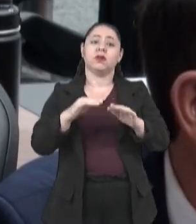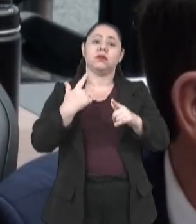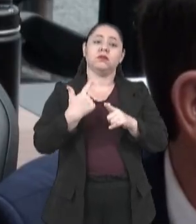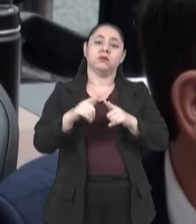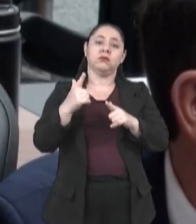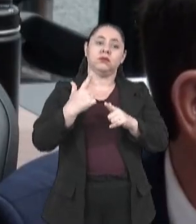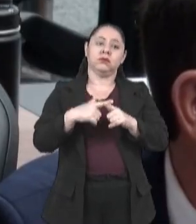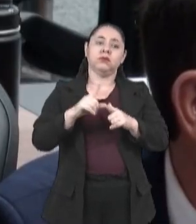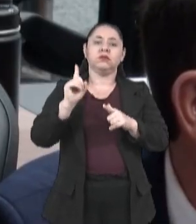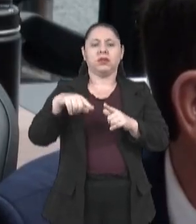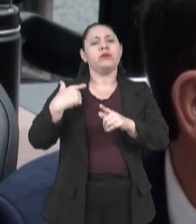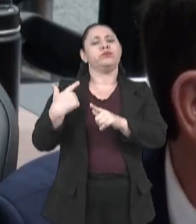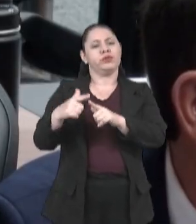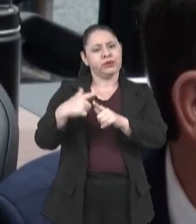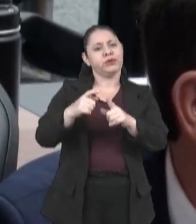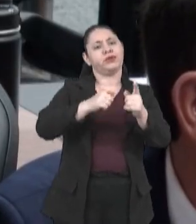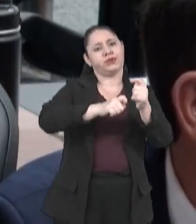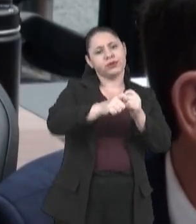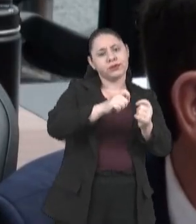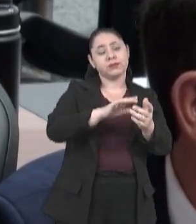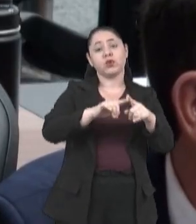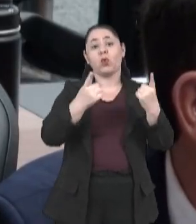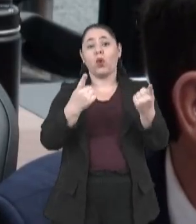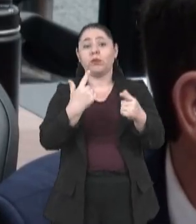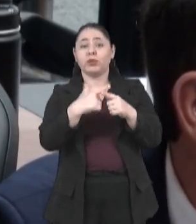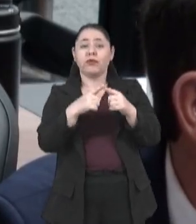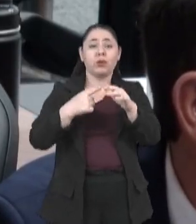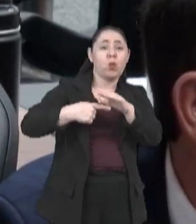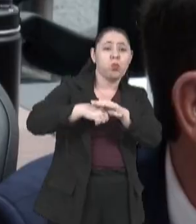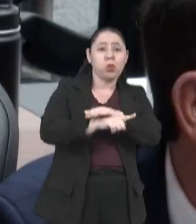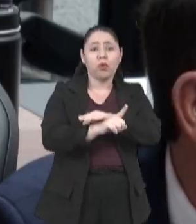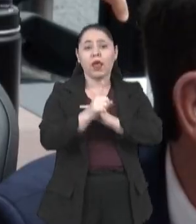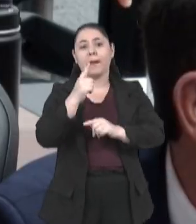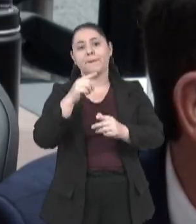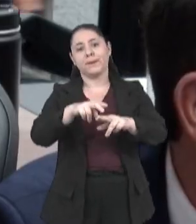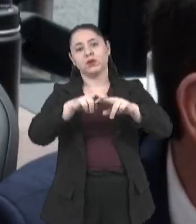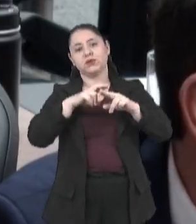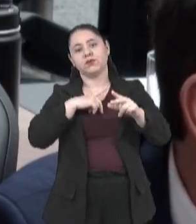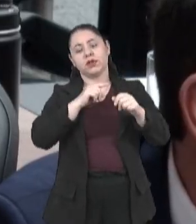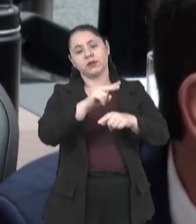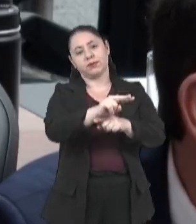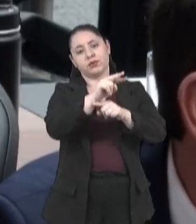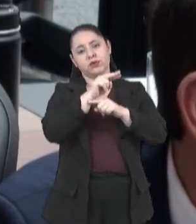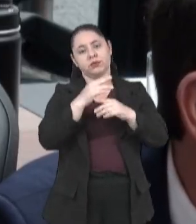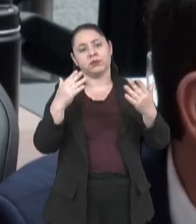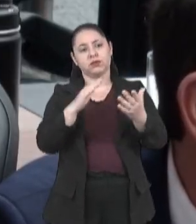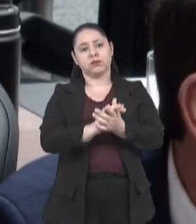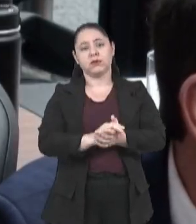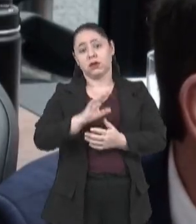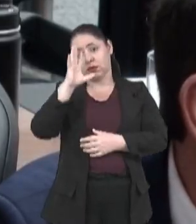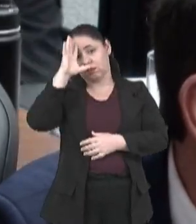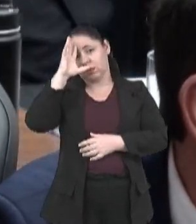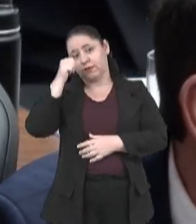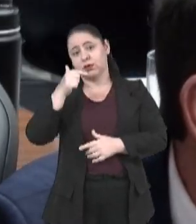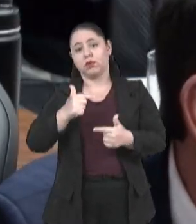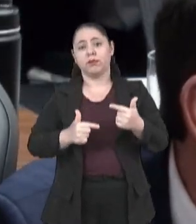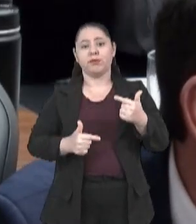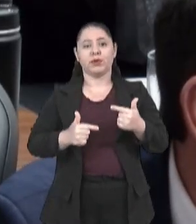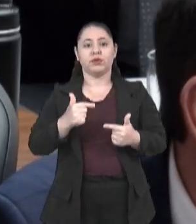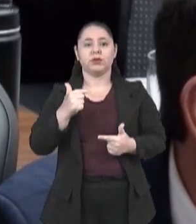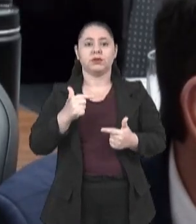problema, claro que há problemas de ordem, mas qual que é a raiz do problema? E por isso está sendo feito financiamento. Há uma decisão política